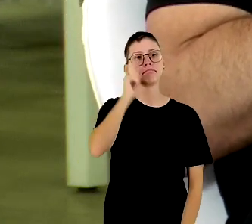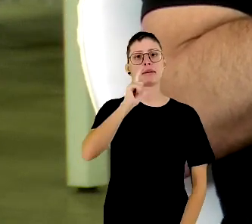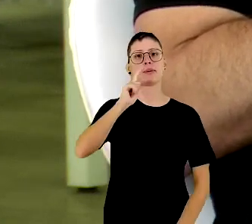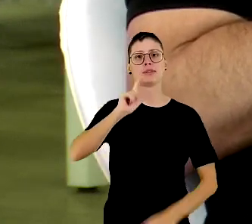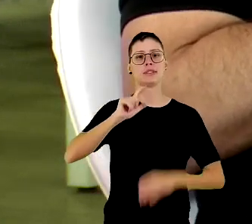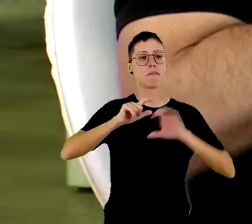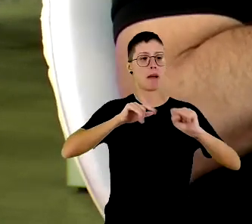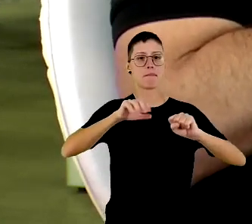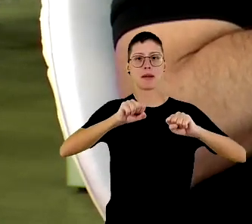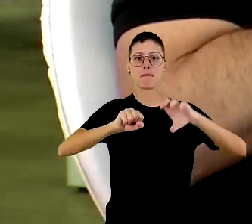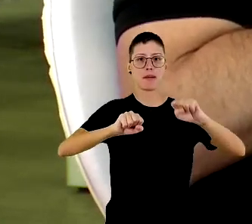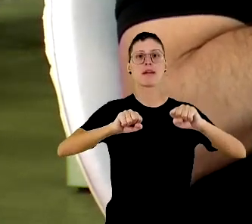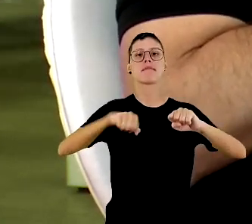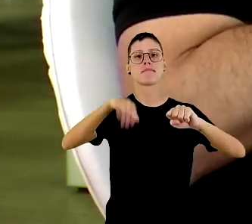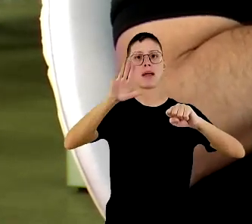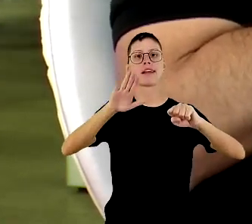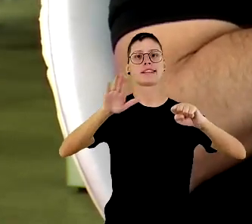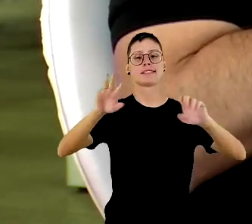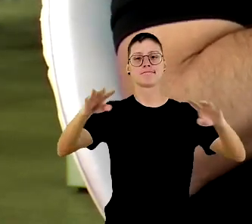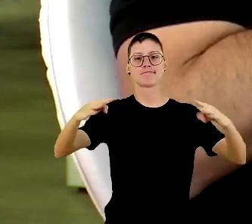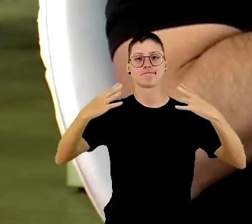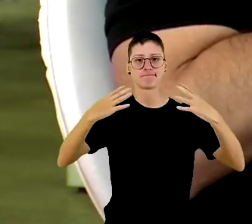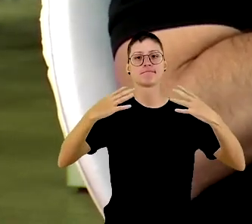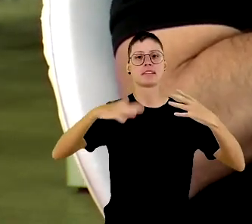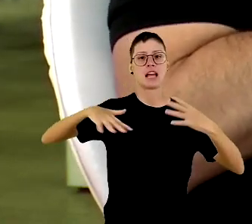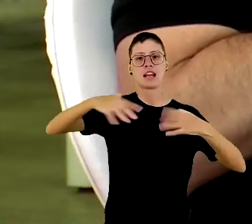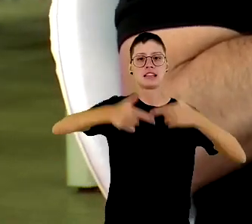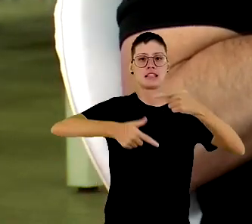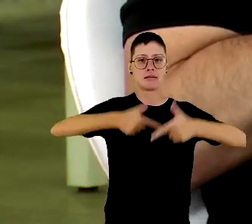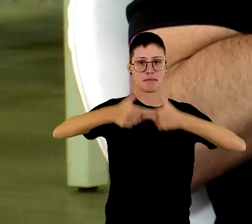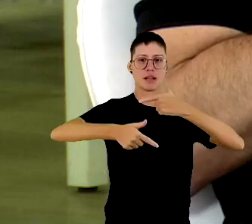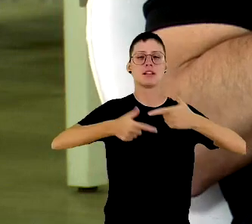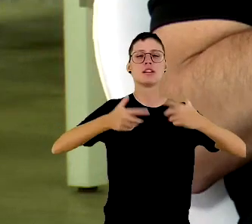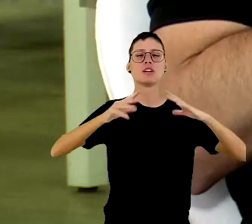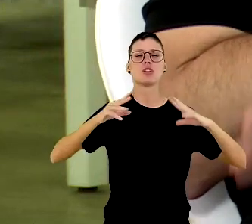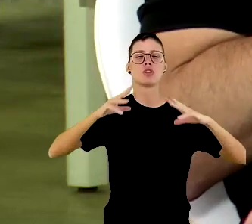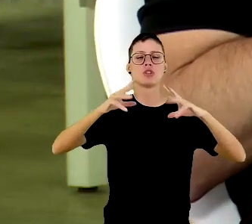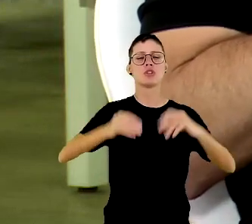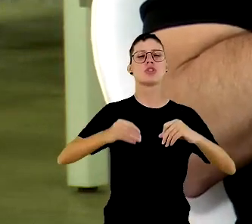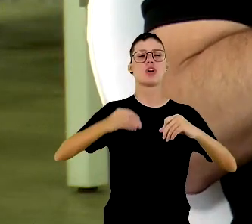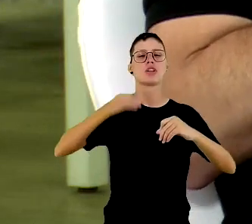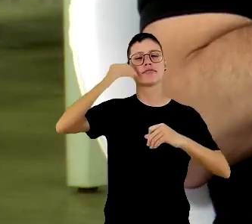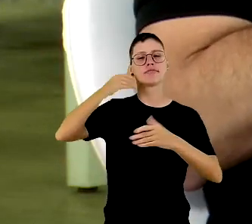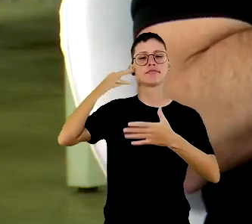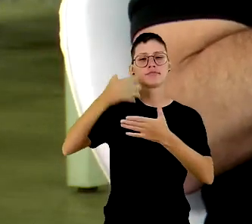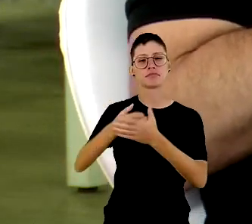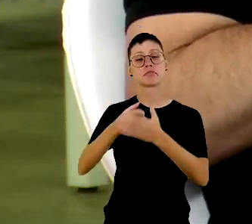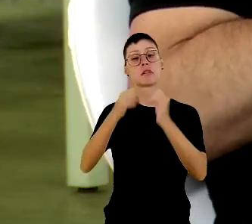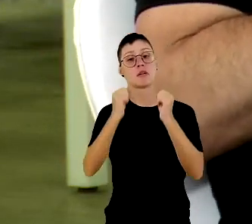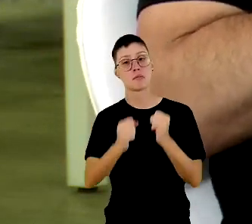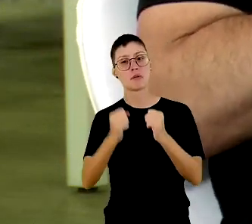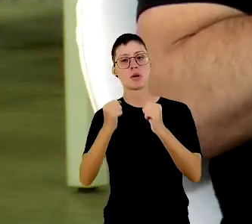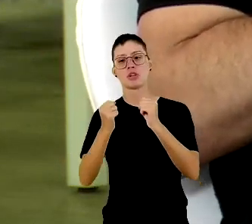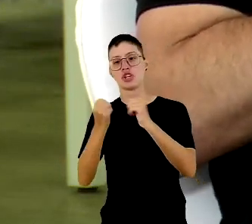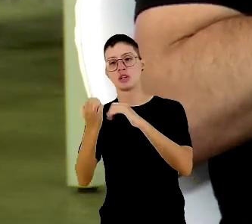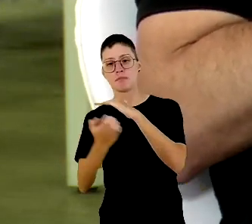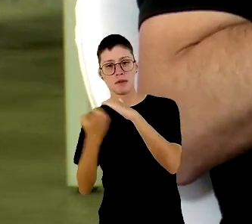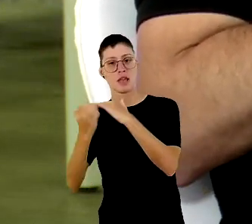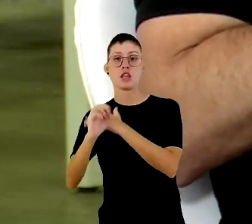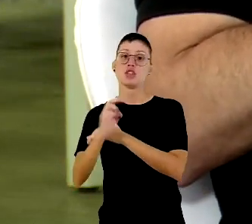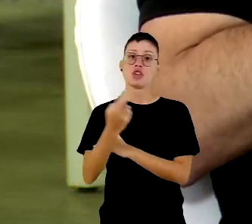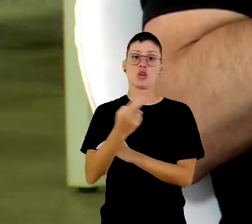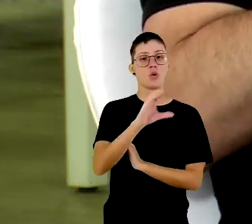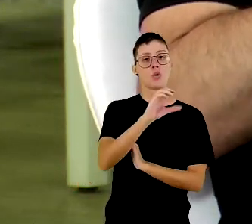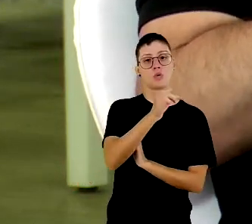a Raizen, né, com toda a bagagem que ela tem de cliente, seja o cliente CNPJ ou cliente CPF, a gente tem uma